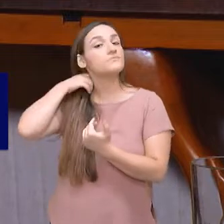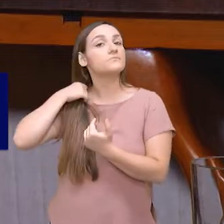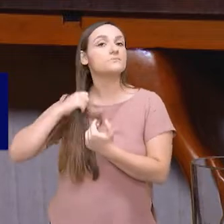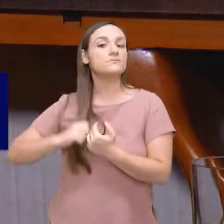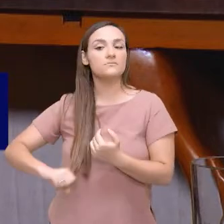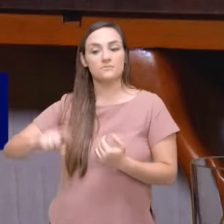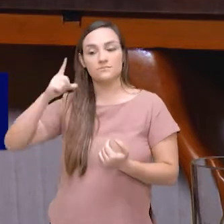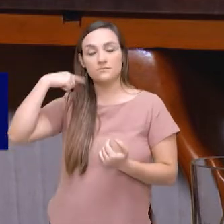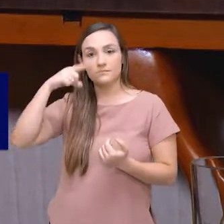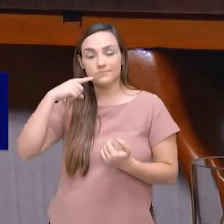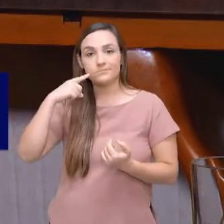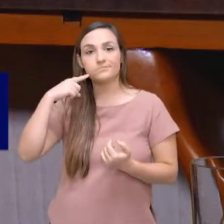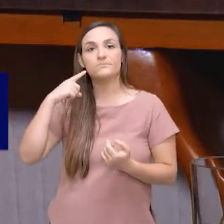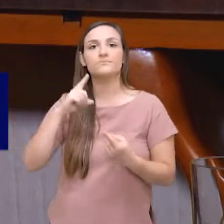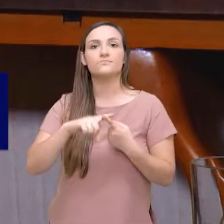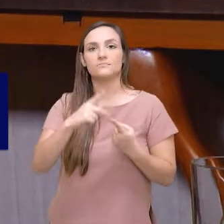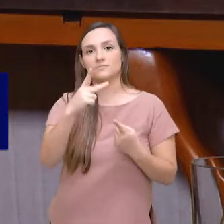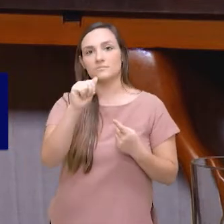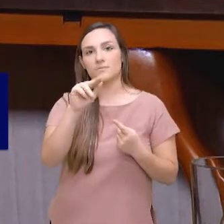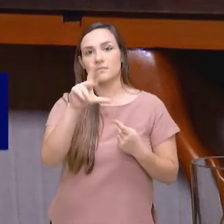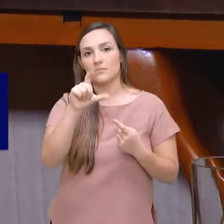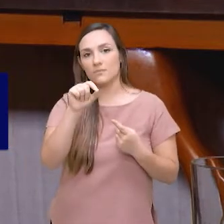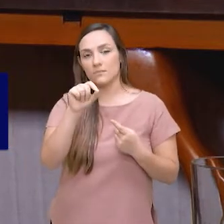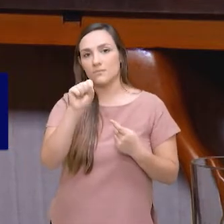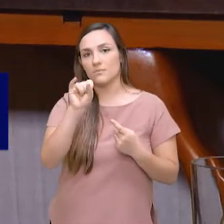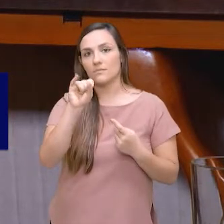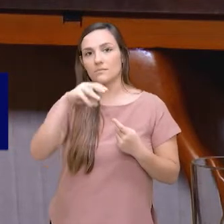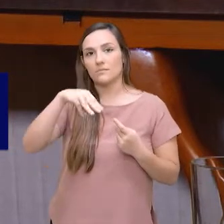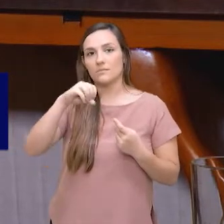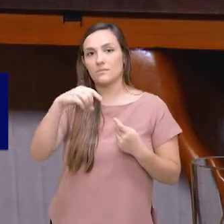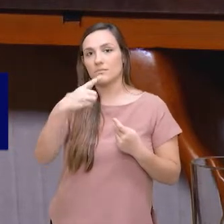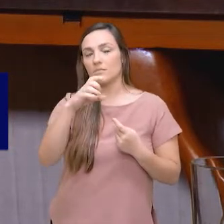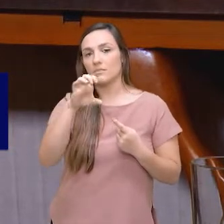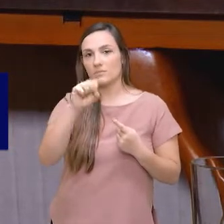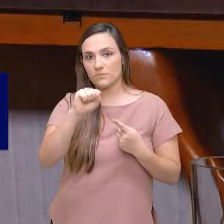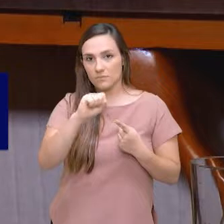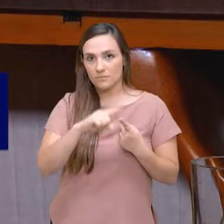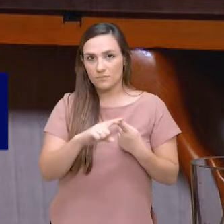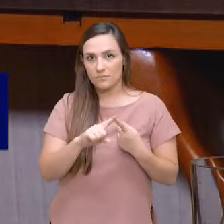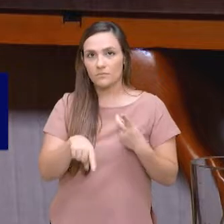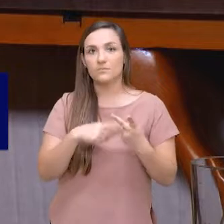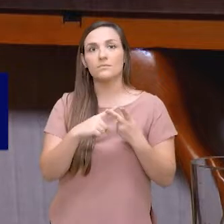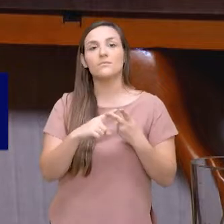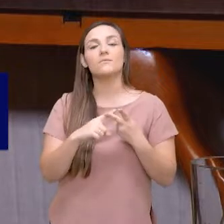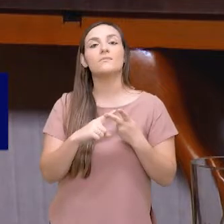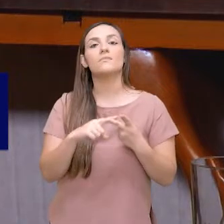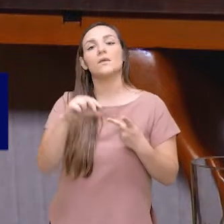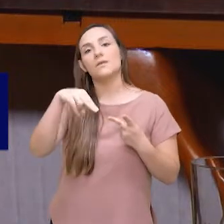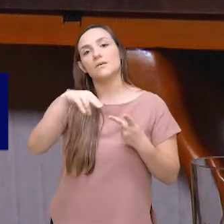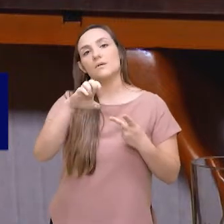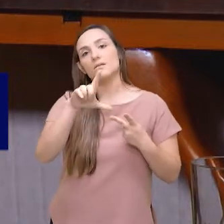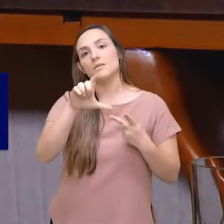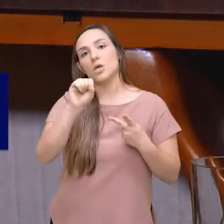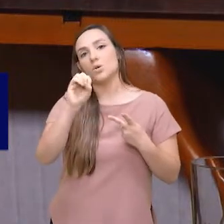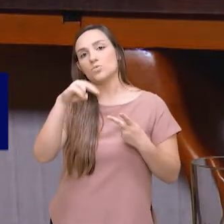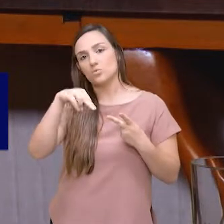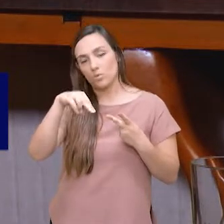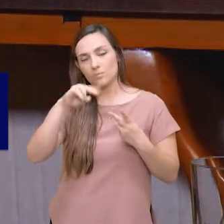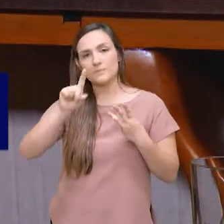jovens advogados, entre eles o Paulo Simões Corrêa, e o Nelson Benedito